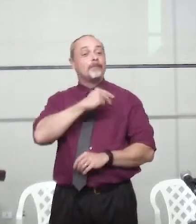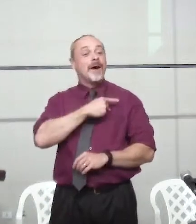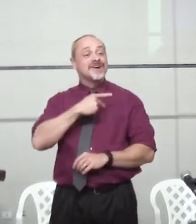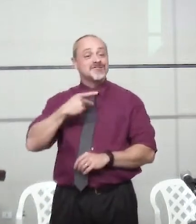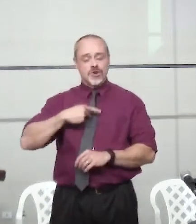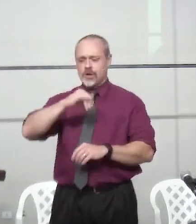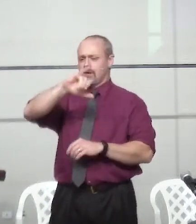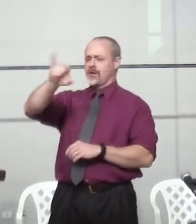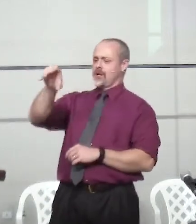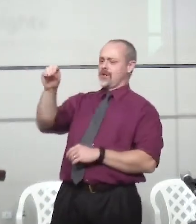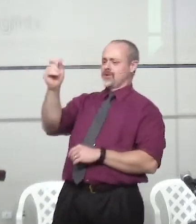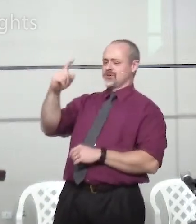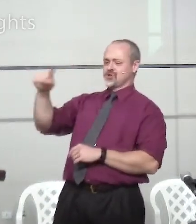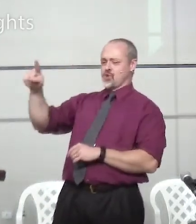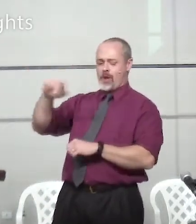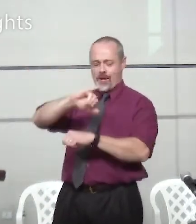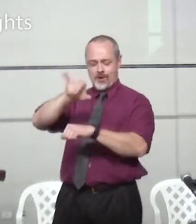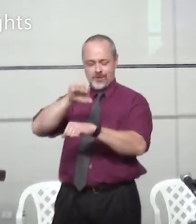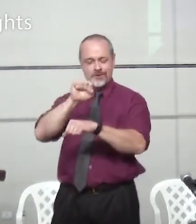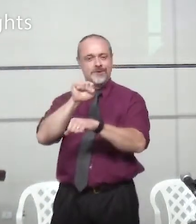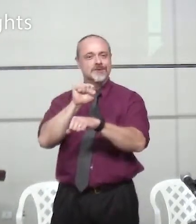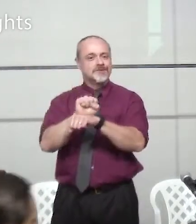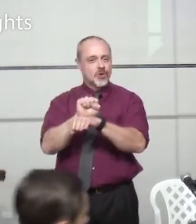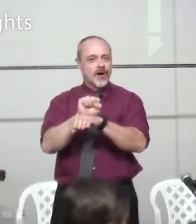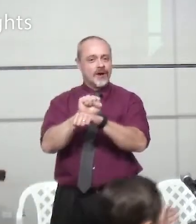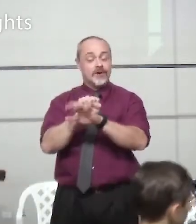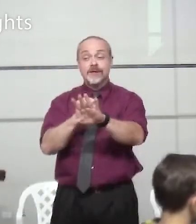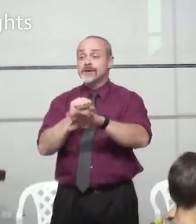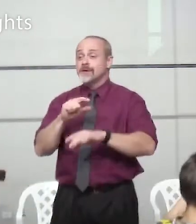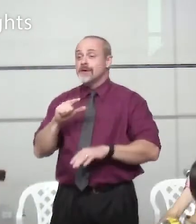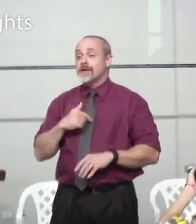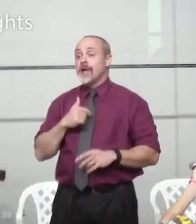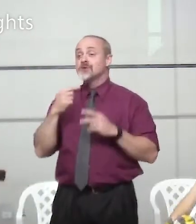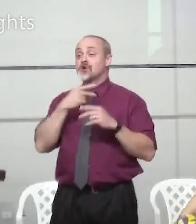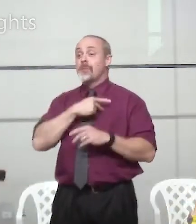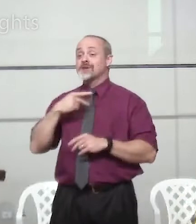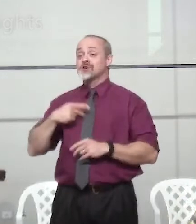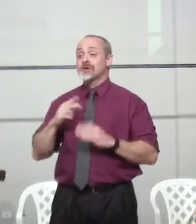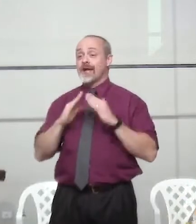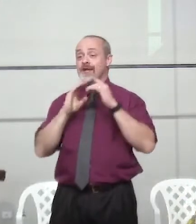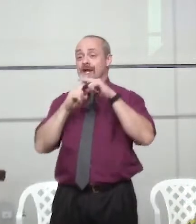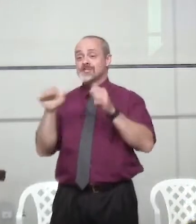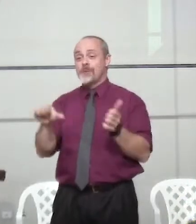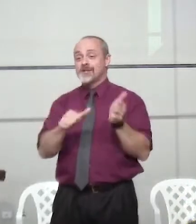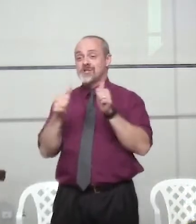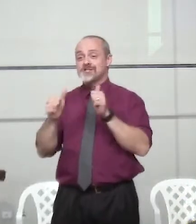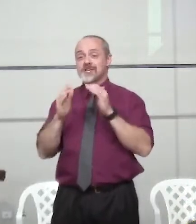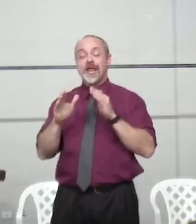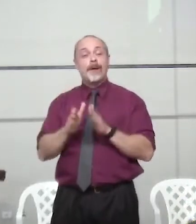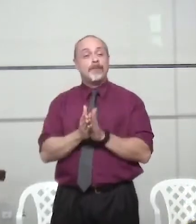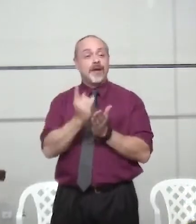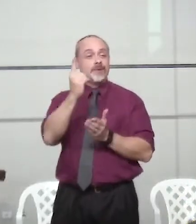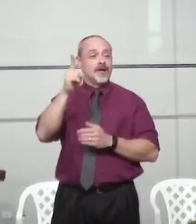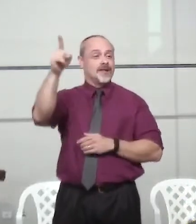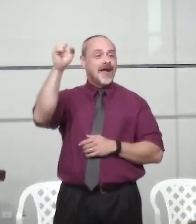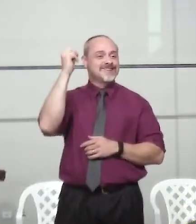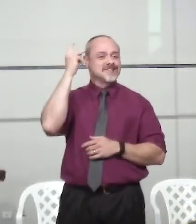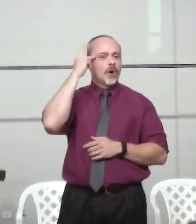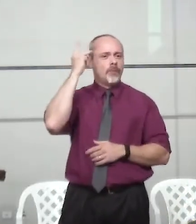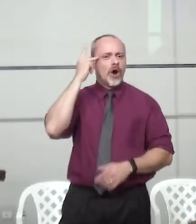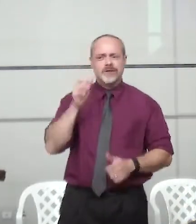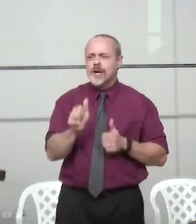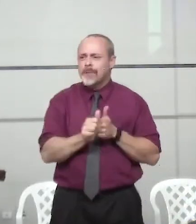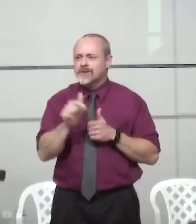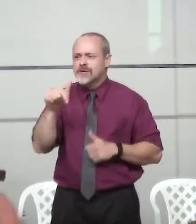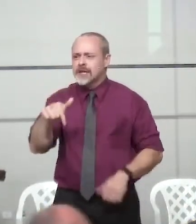Meu nome é Pastor João. E eu sou pastor da Igreja Batista da Bíblia, lá em